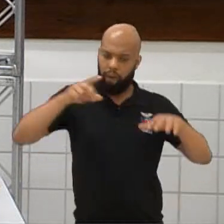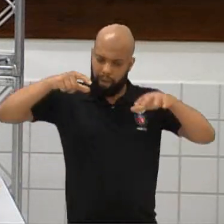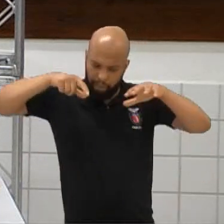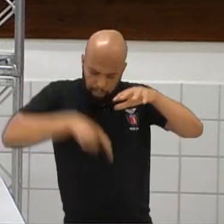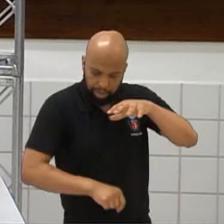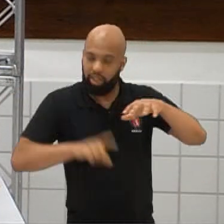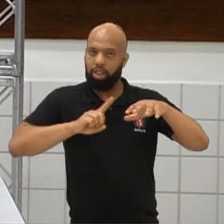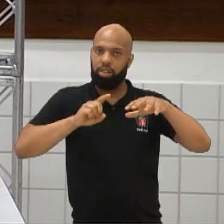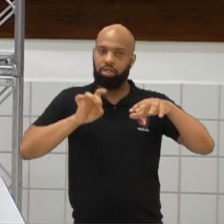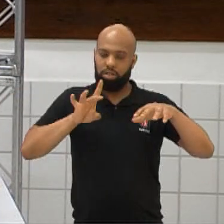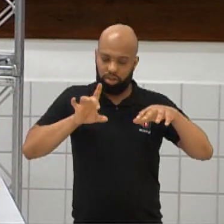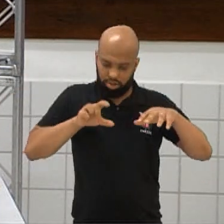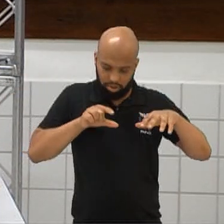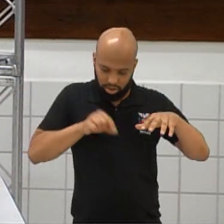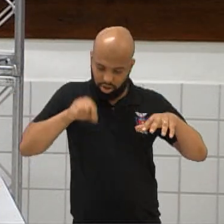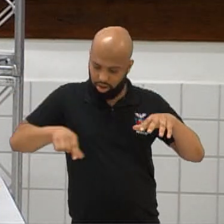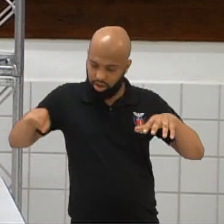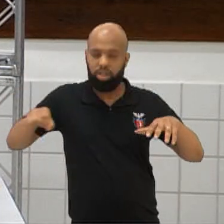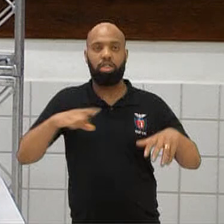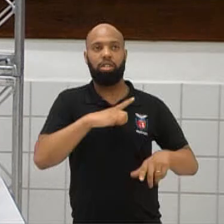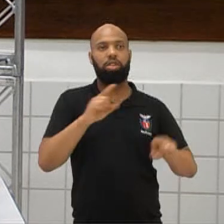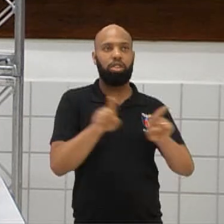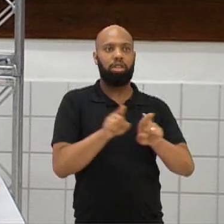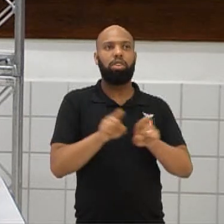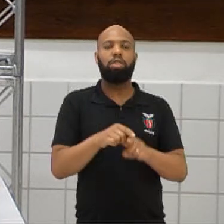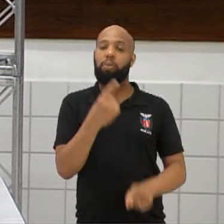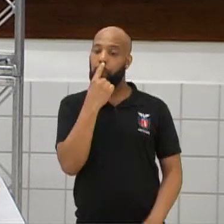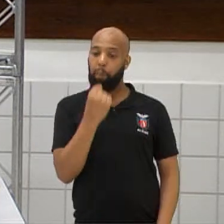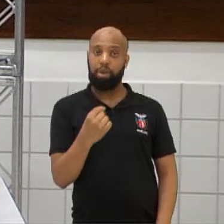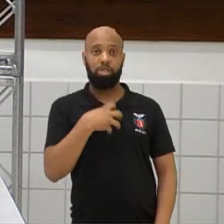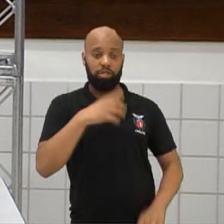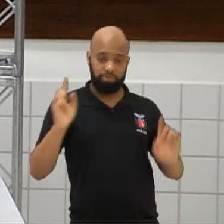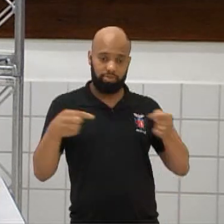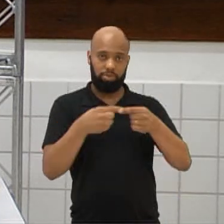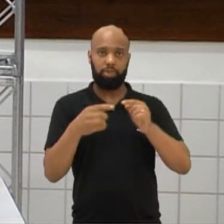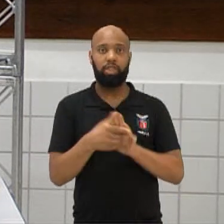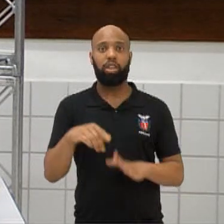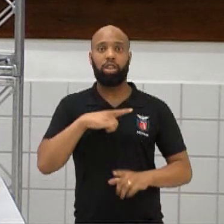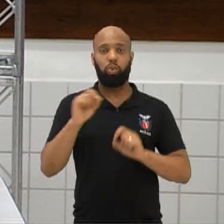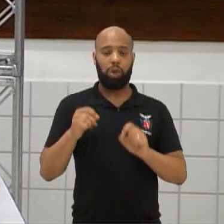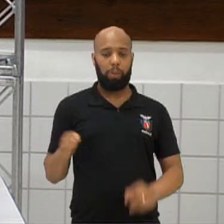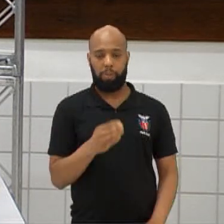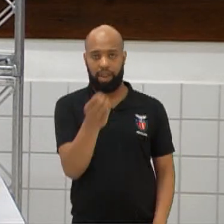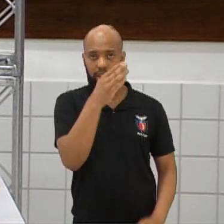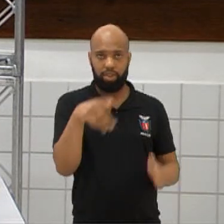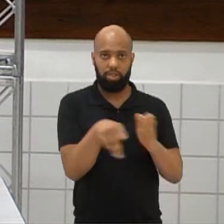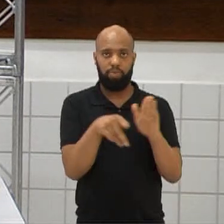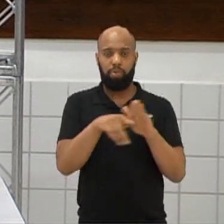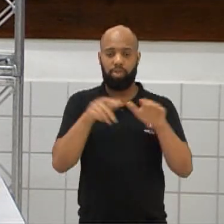vai acontecer? Então, os invertebrados ou os peixes vão estar na superfície